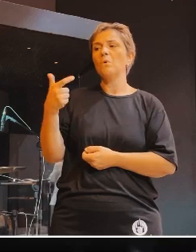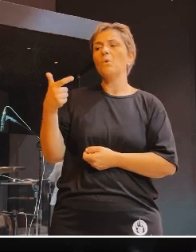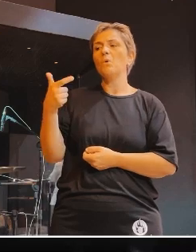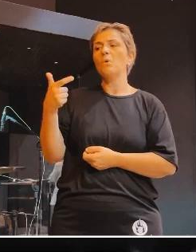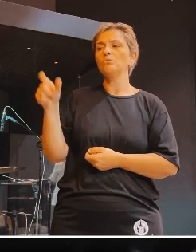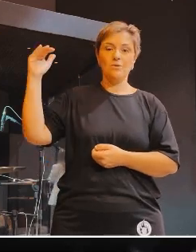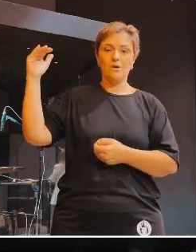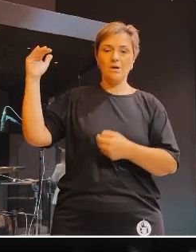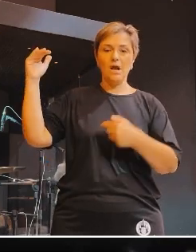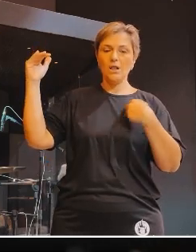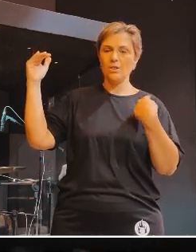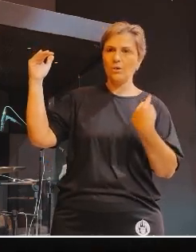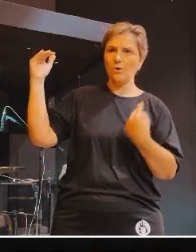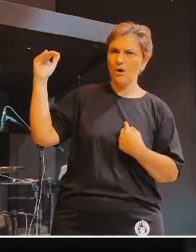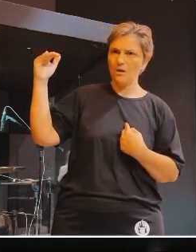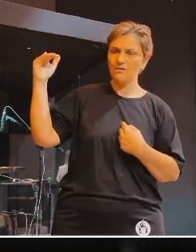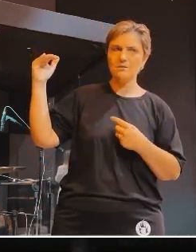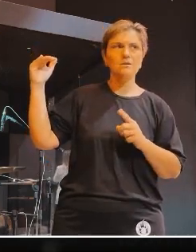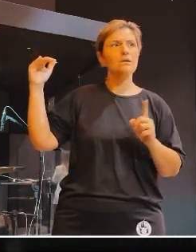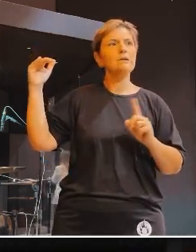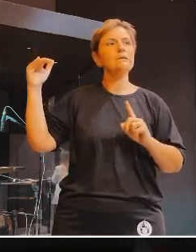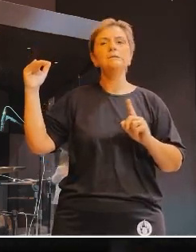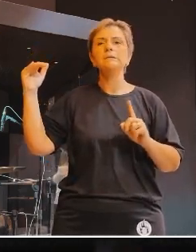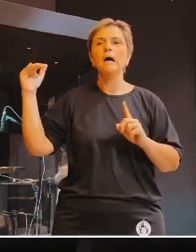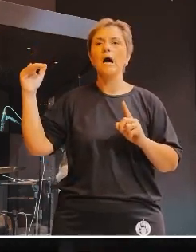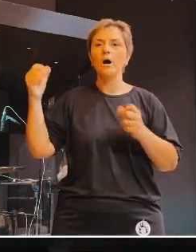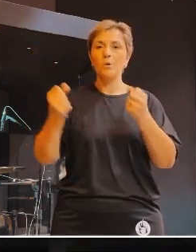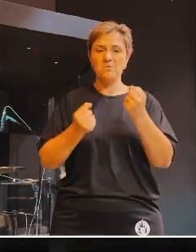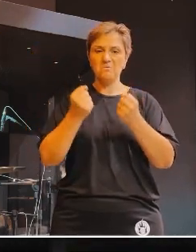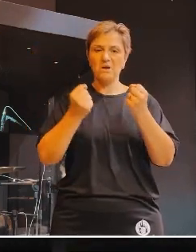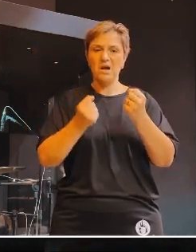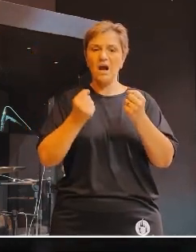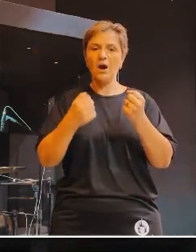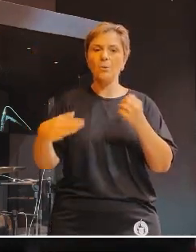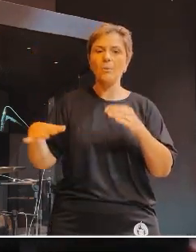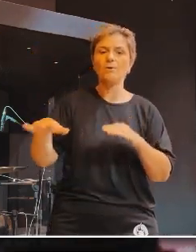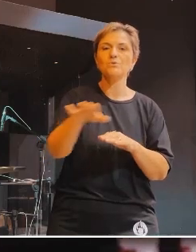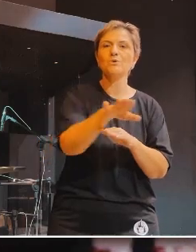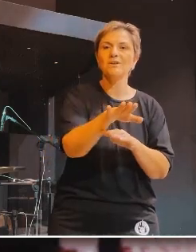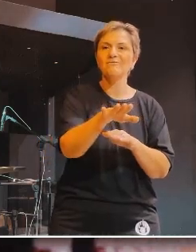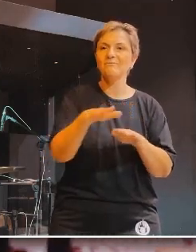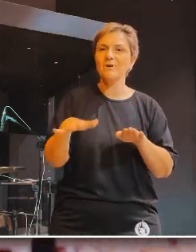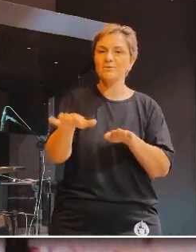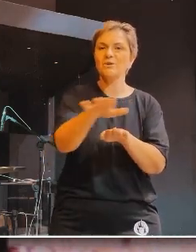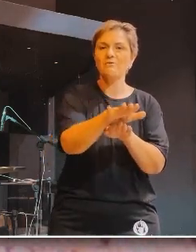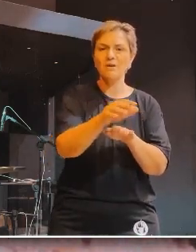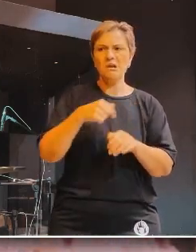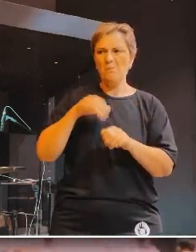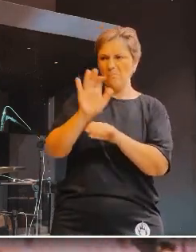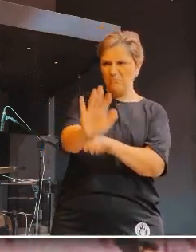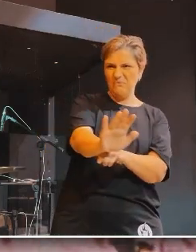Não. Passou com o carro na frente do meu, eu buzino e passo por cima também.